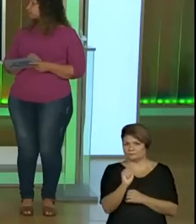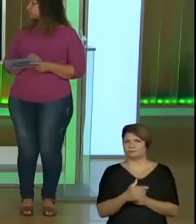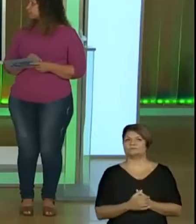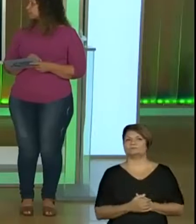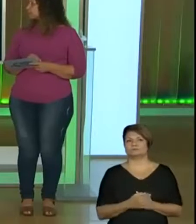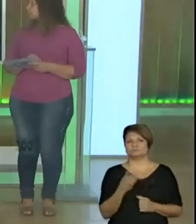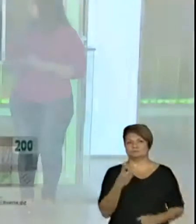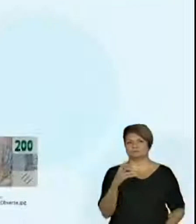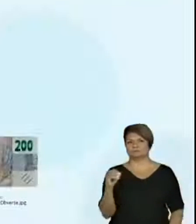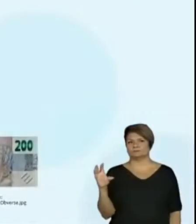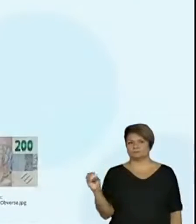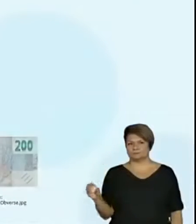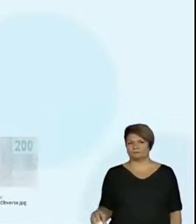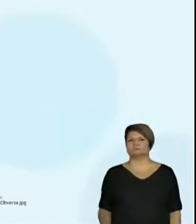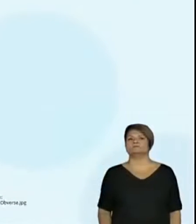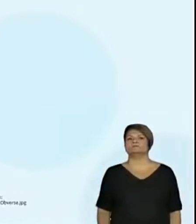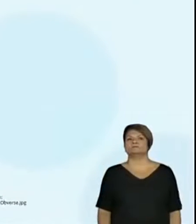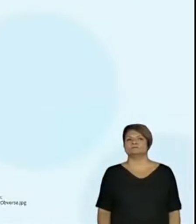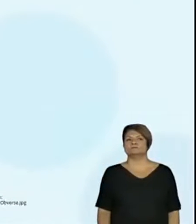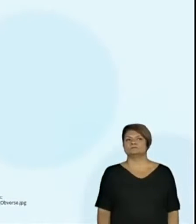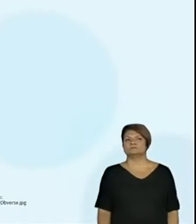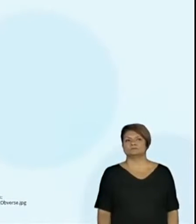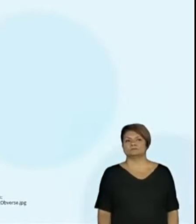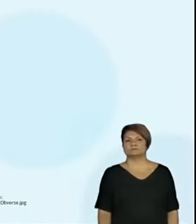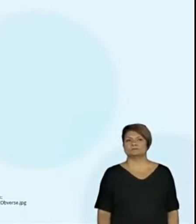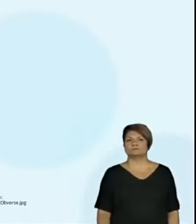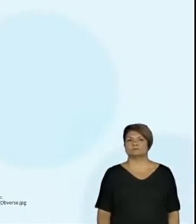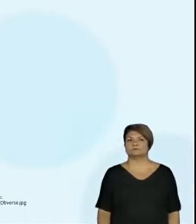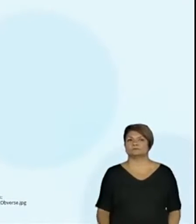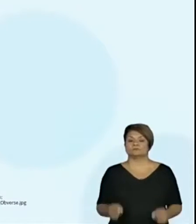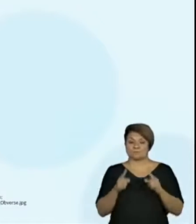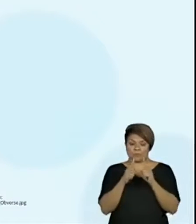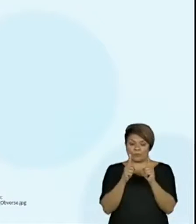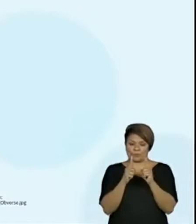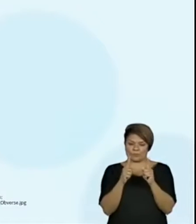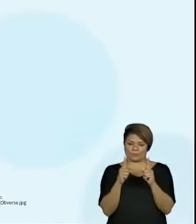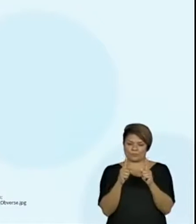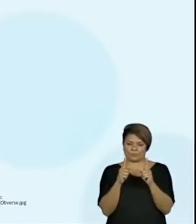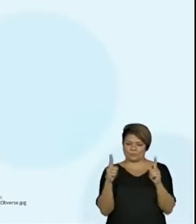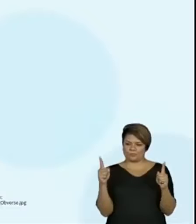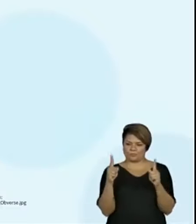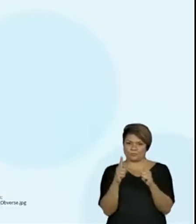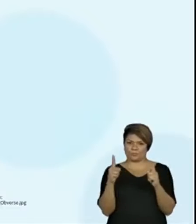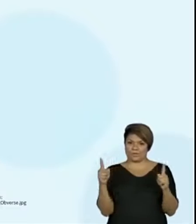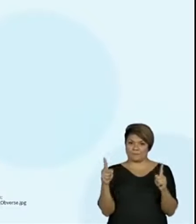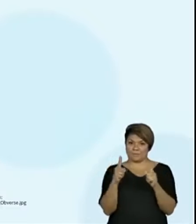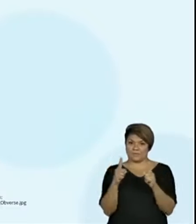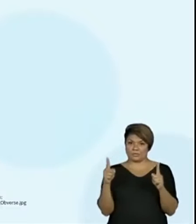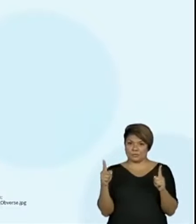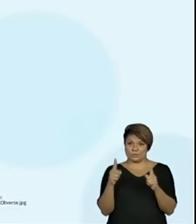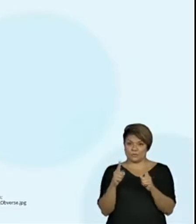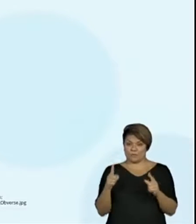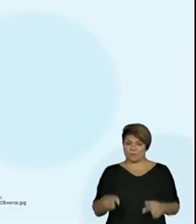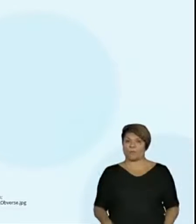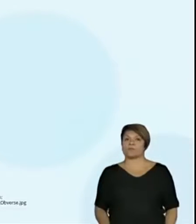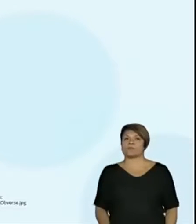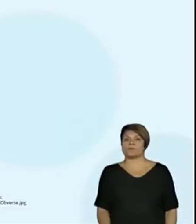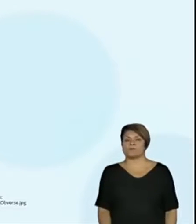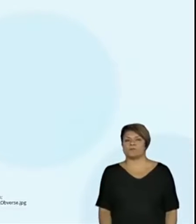a de 200 que estava faltando, olhar um pouquinho a questão do tamanho, ó, e da sequência agora de uma outra forma.